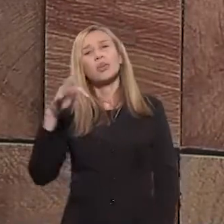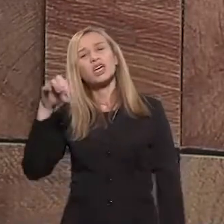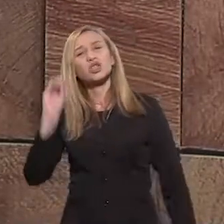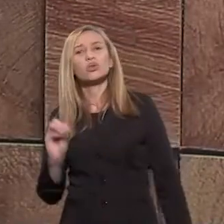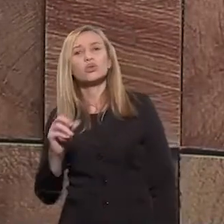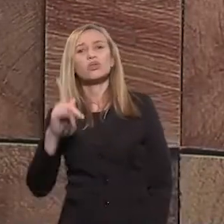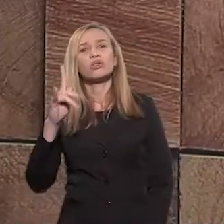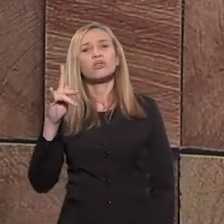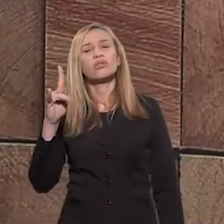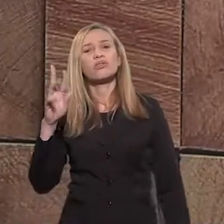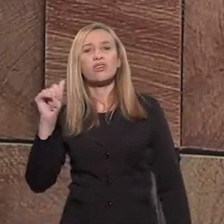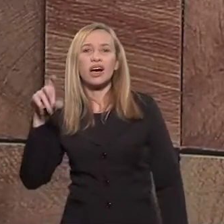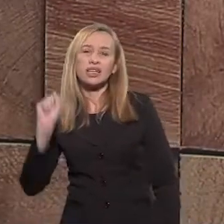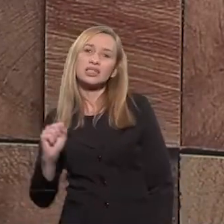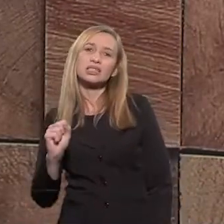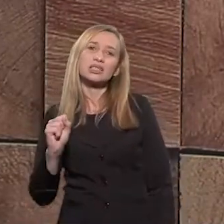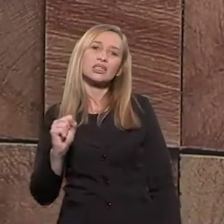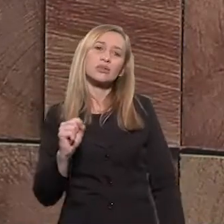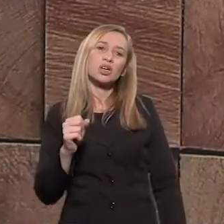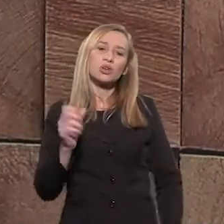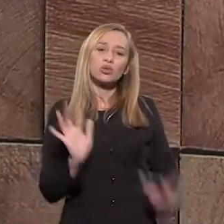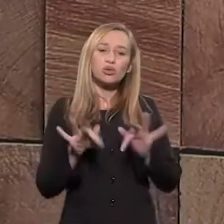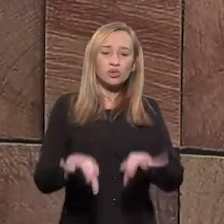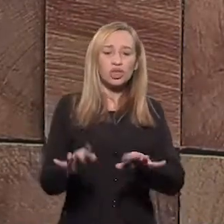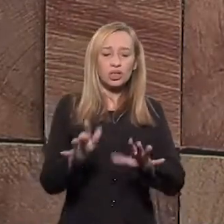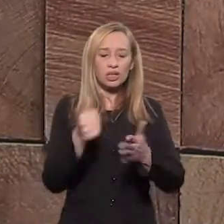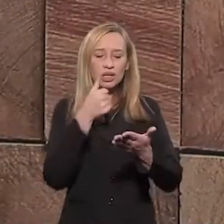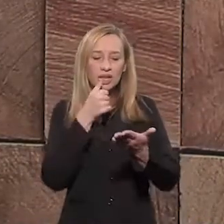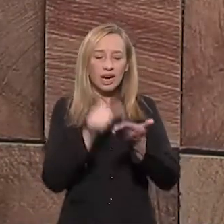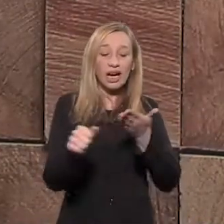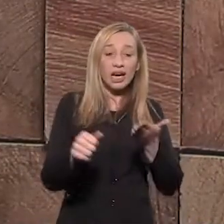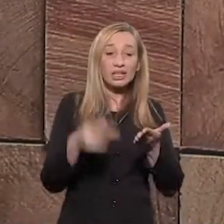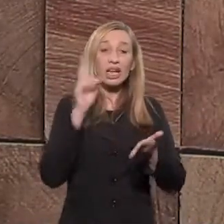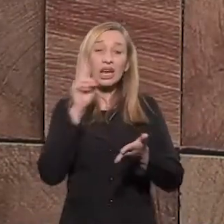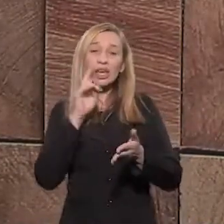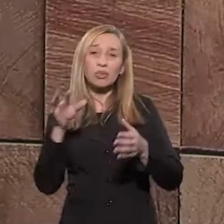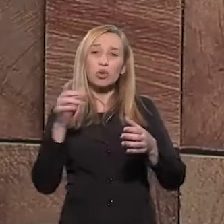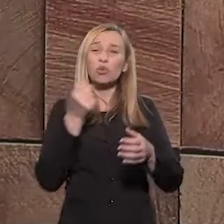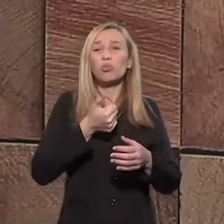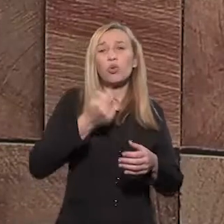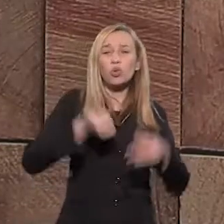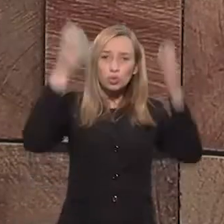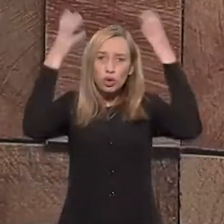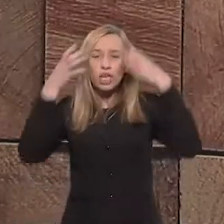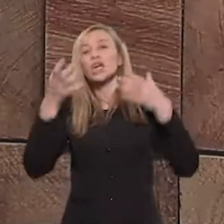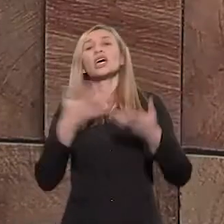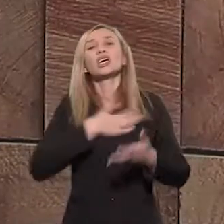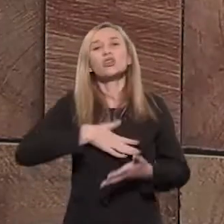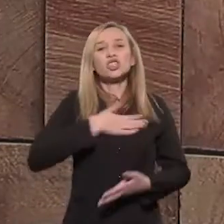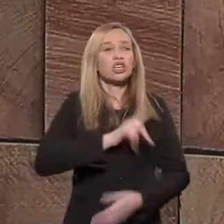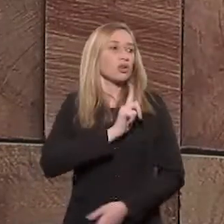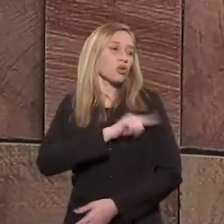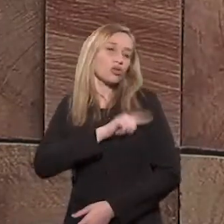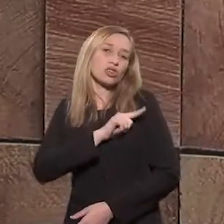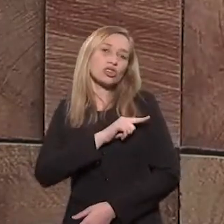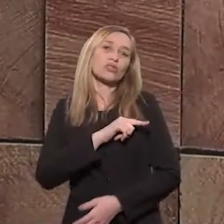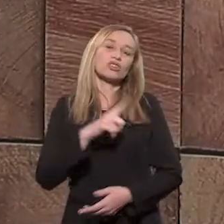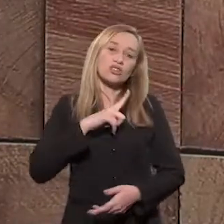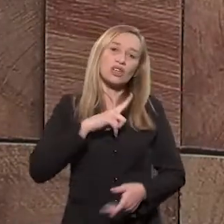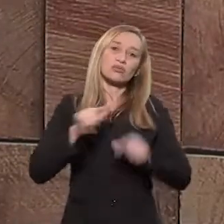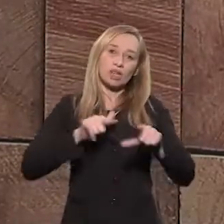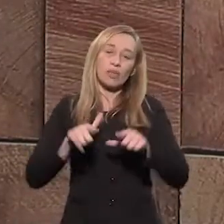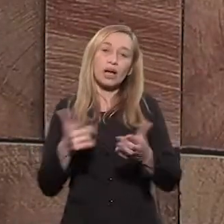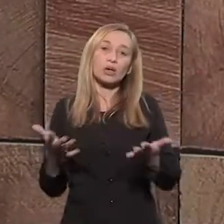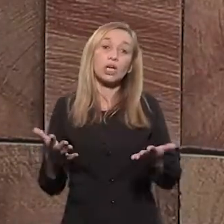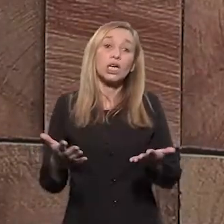Pero Vaz Caminha, no final da carta, lembra um pouco isso para o rei, que ele gostaria que o genro dele